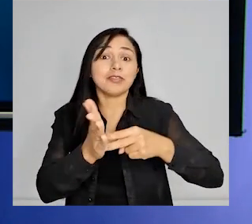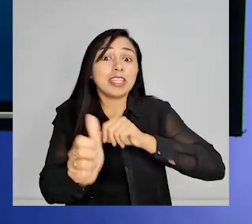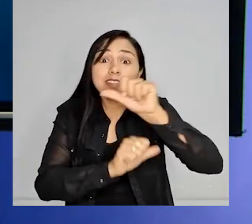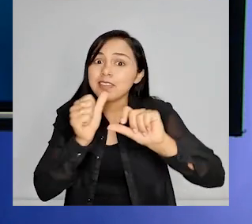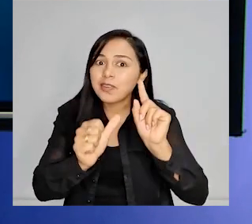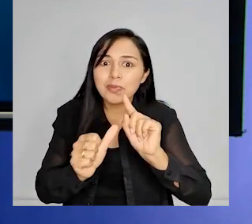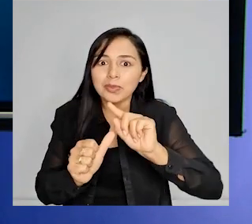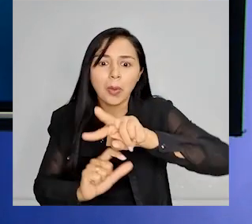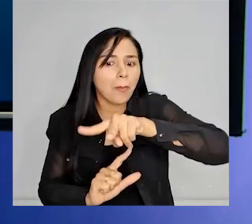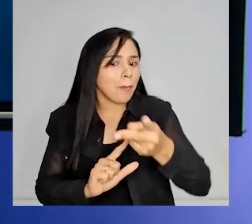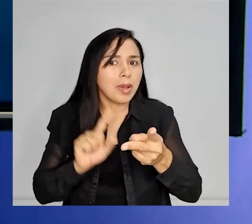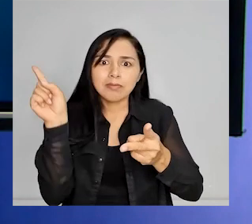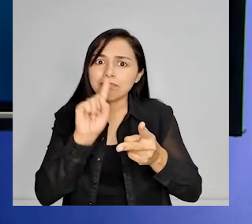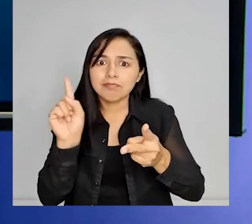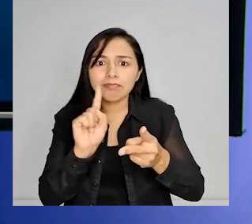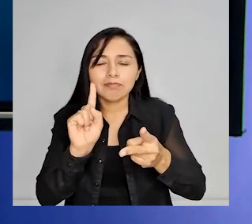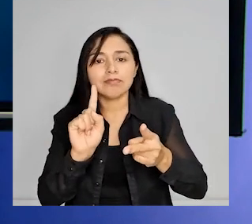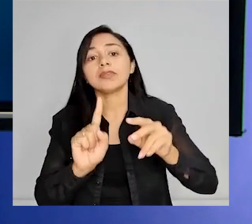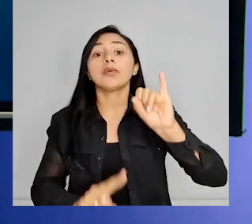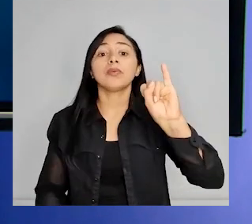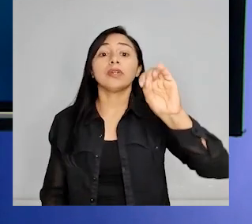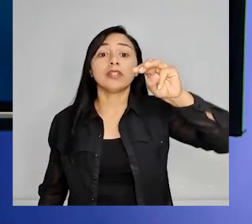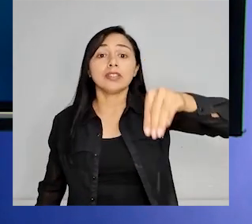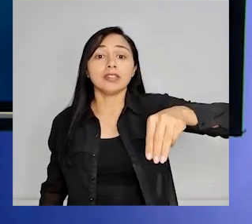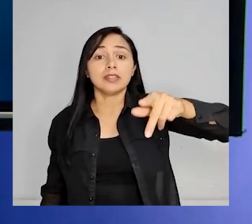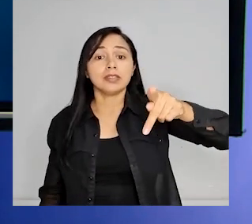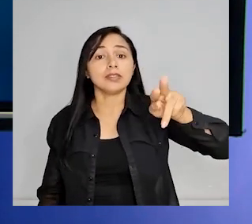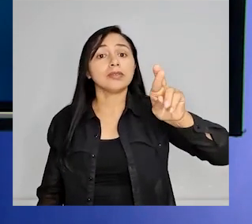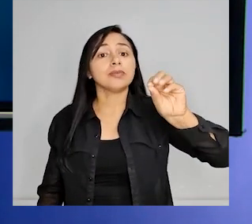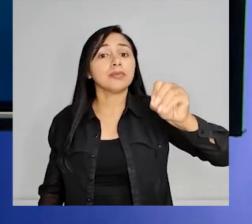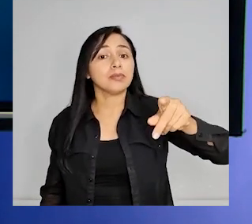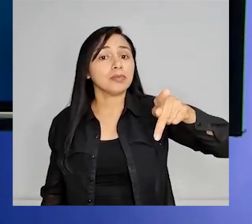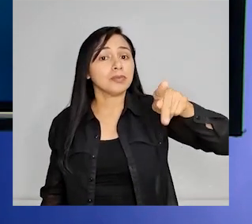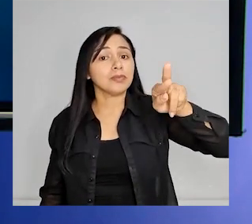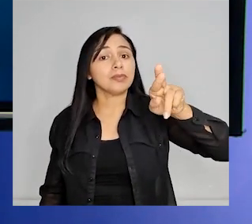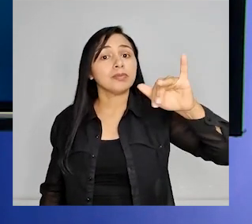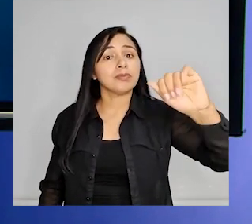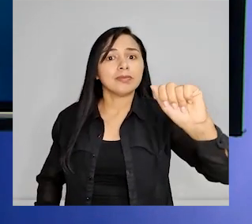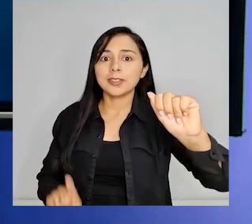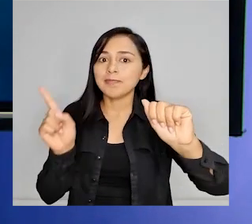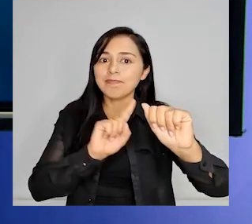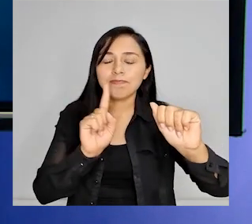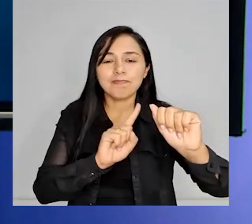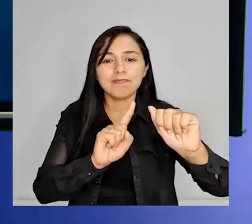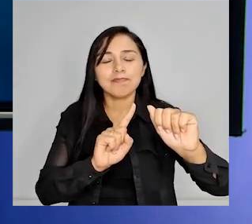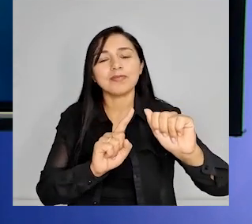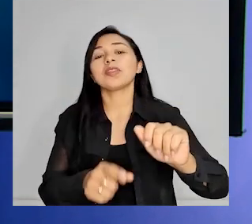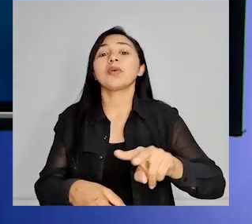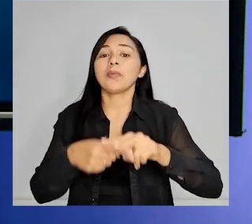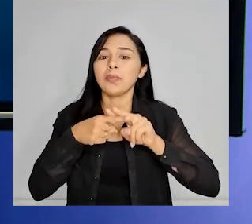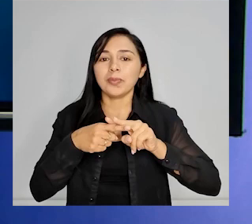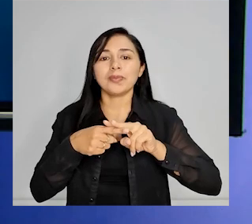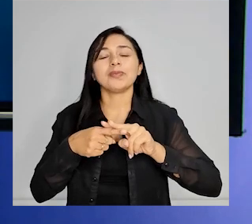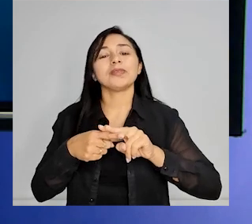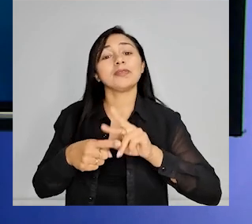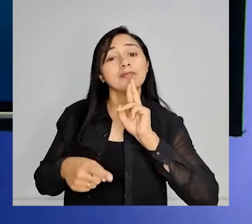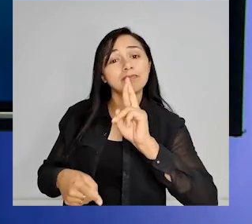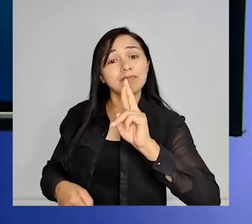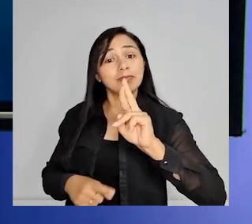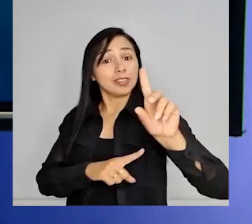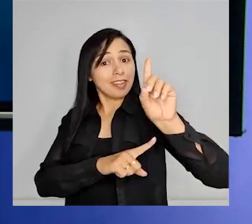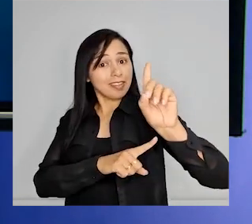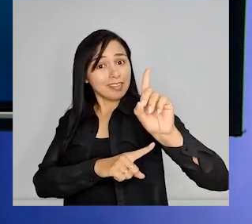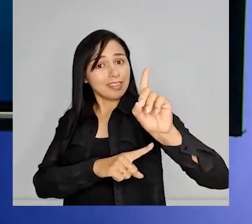para a gente entender que a única alternativa que não sofre um processo de derivação imprópria é a